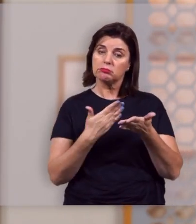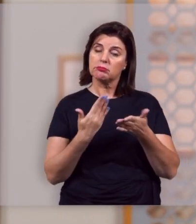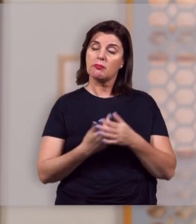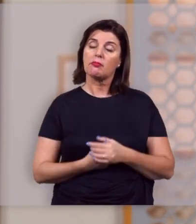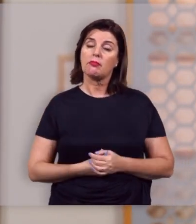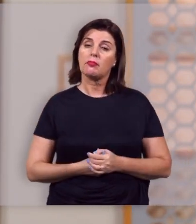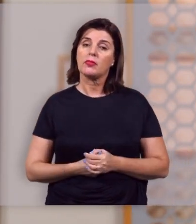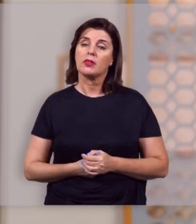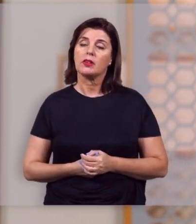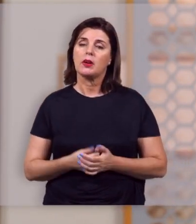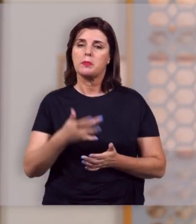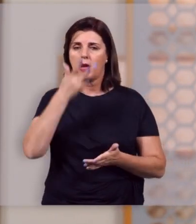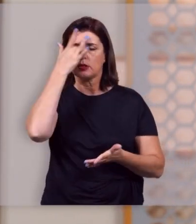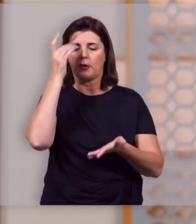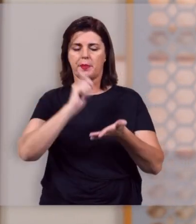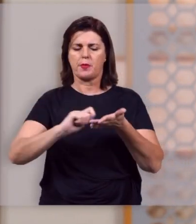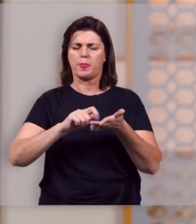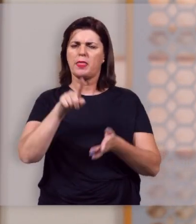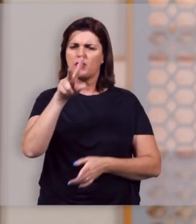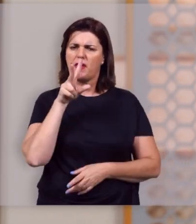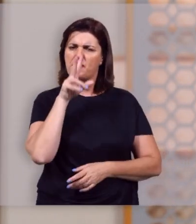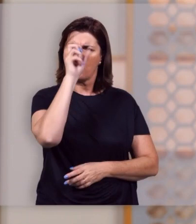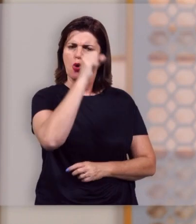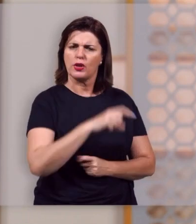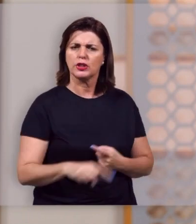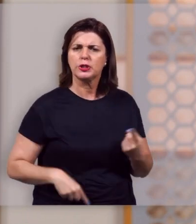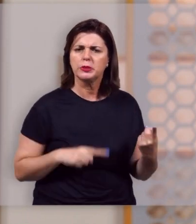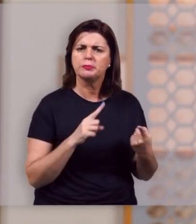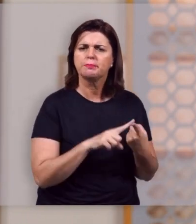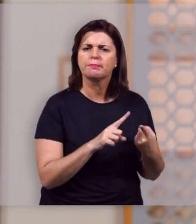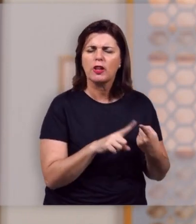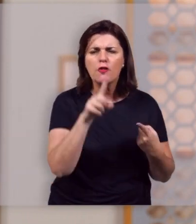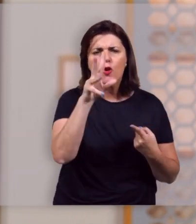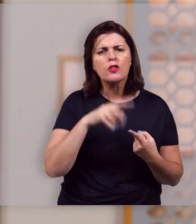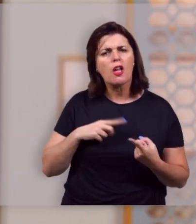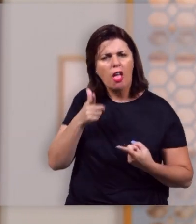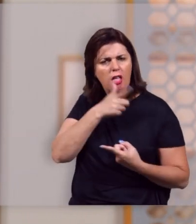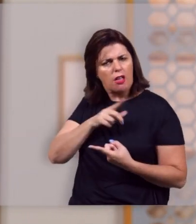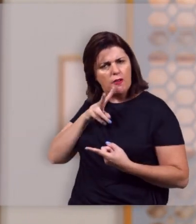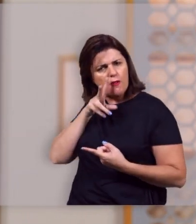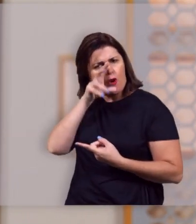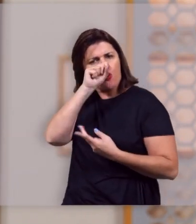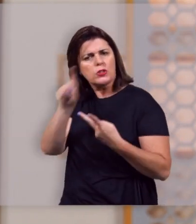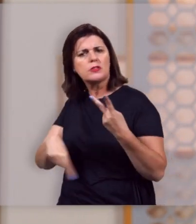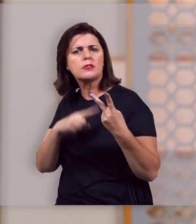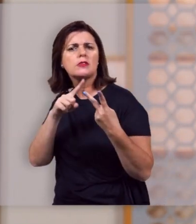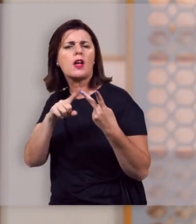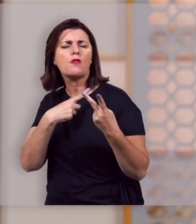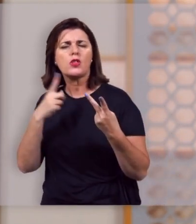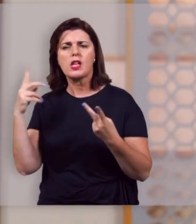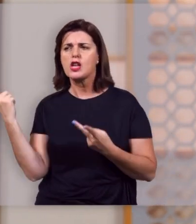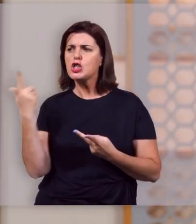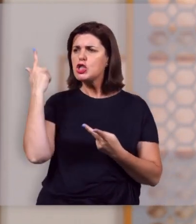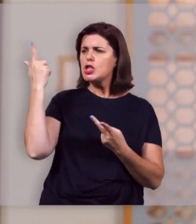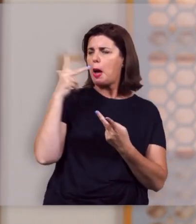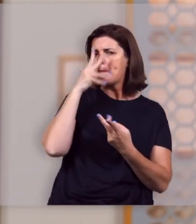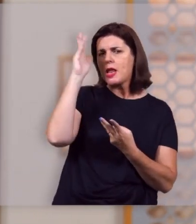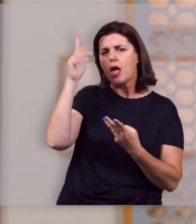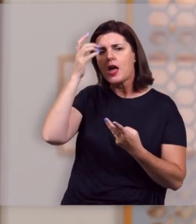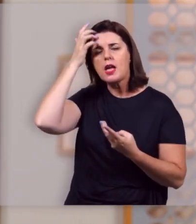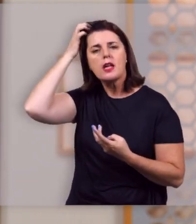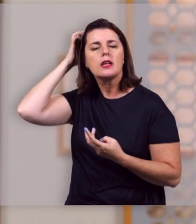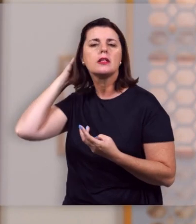livros, os autores dizem assim: você é forte, você tem a força, você é um